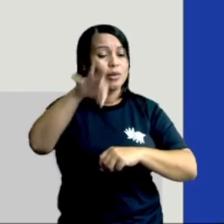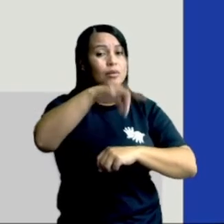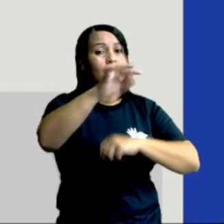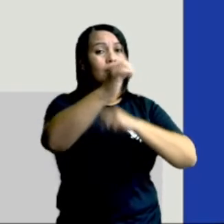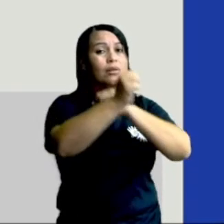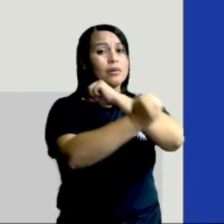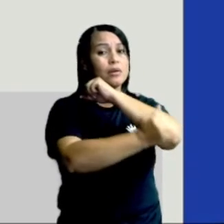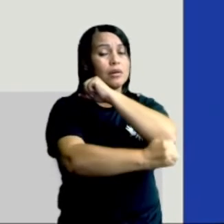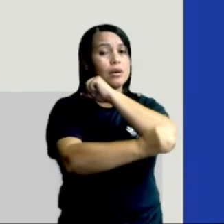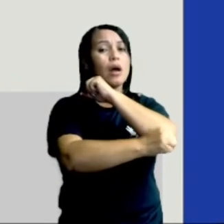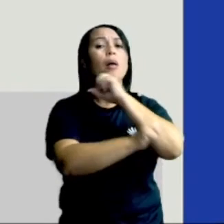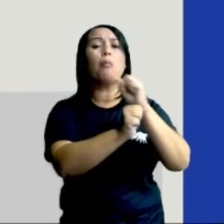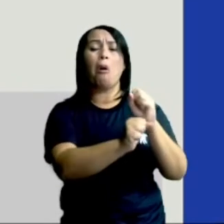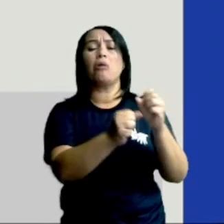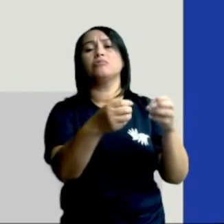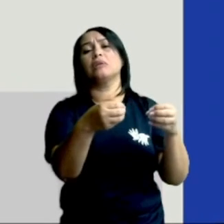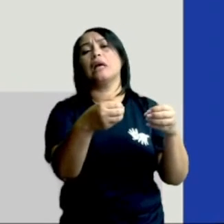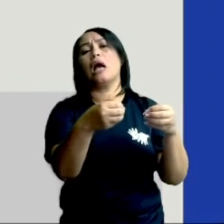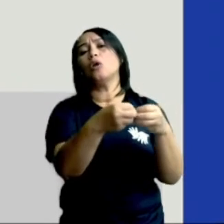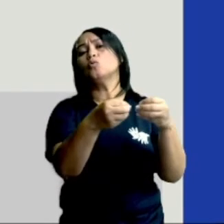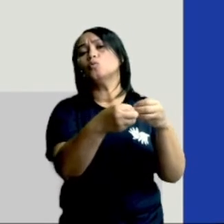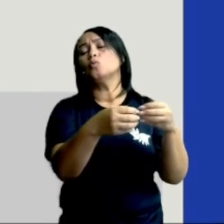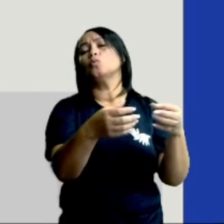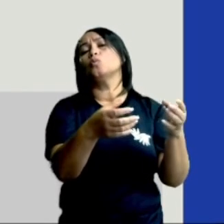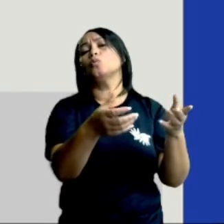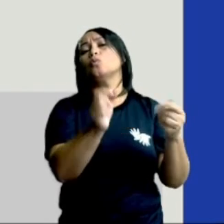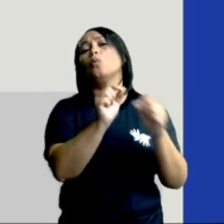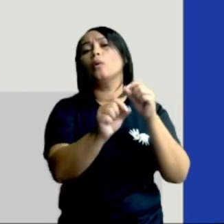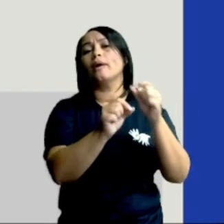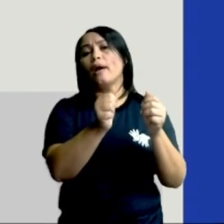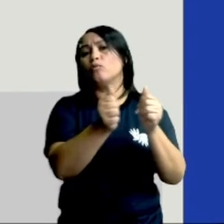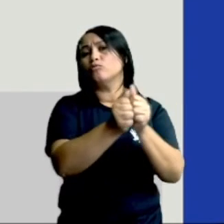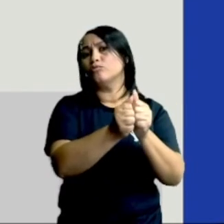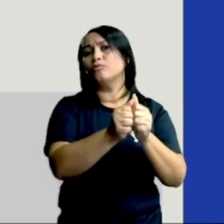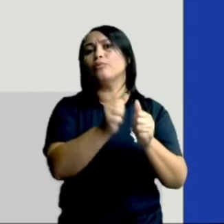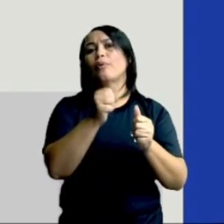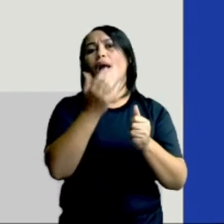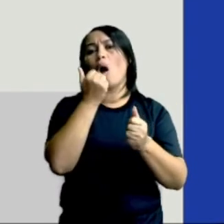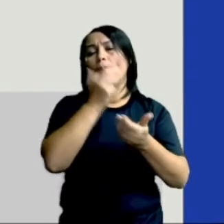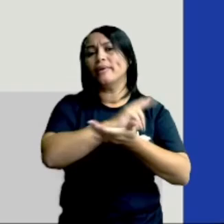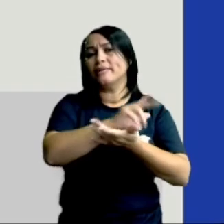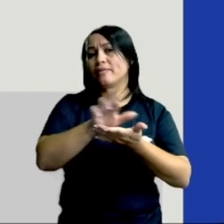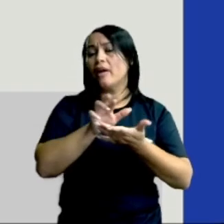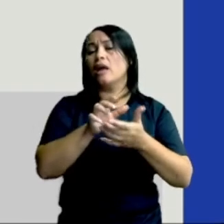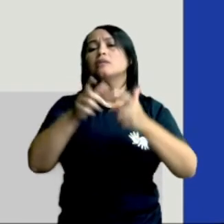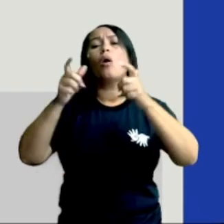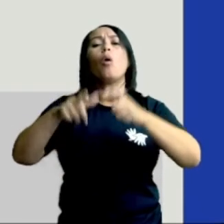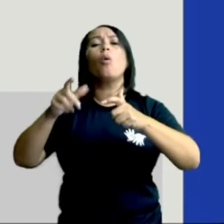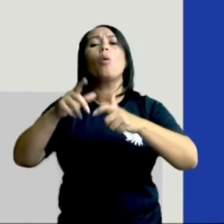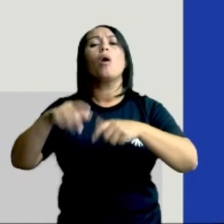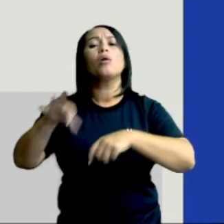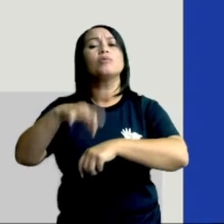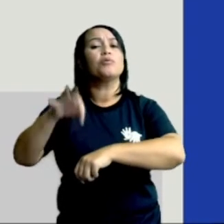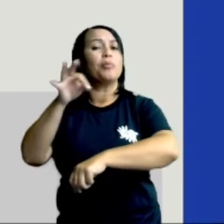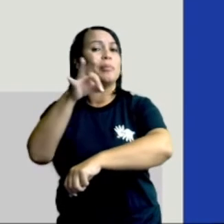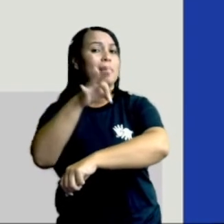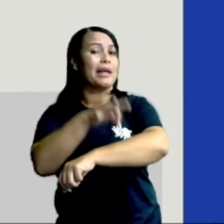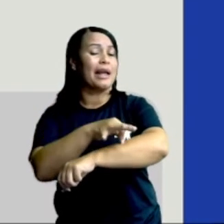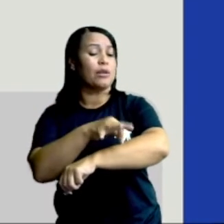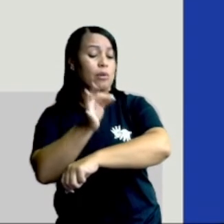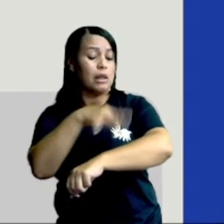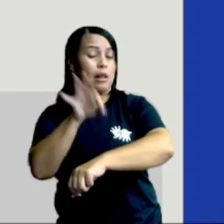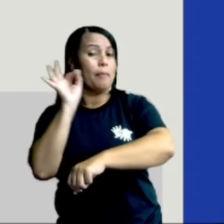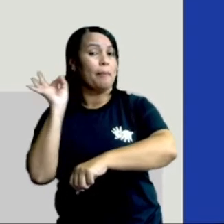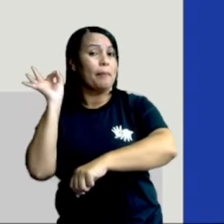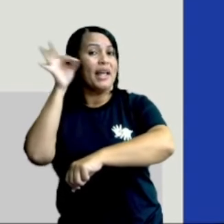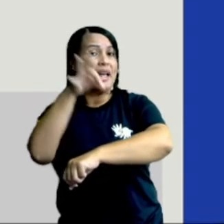podem ficar junto a alimentos, junto à região onde você foi picado. E aí, nessa